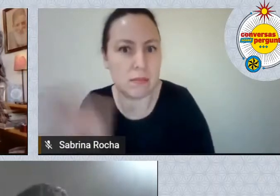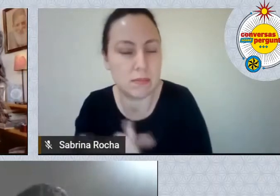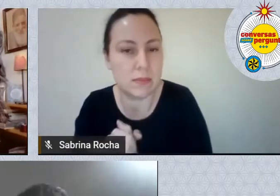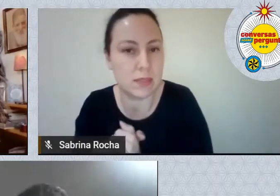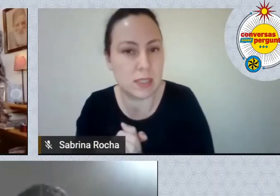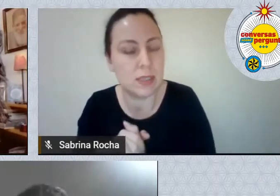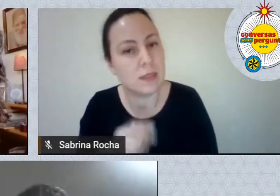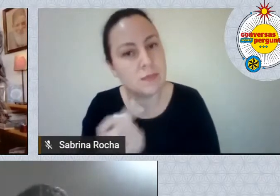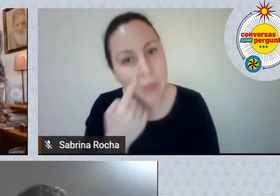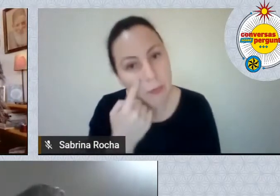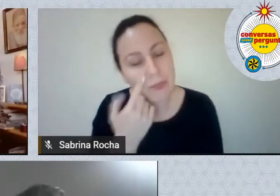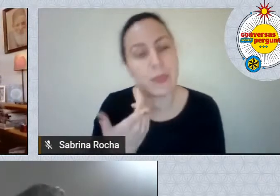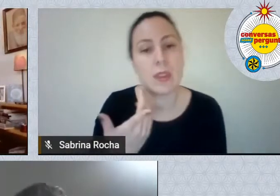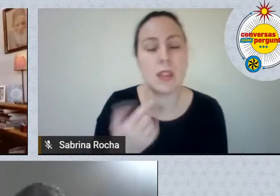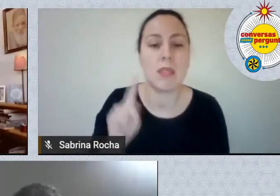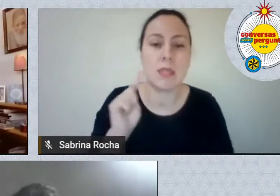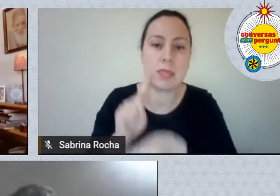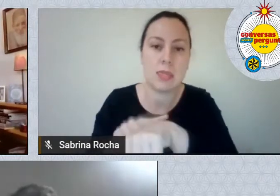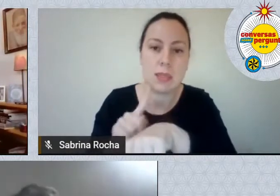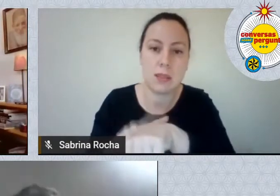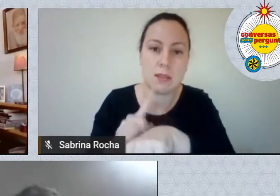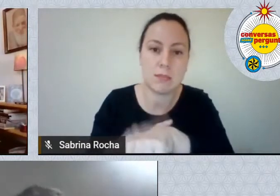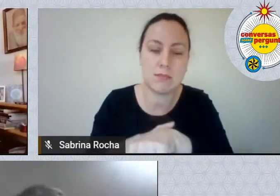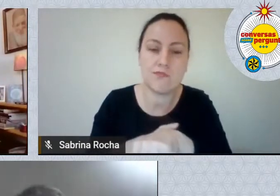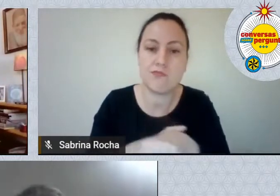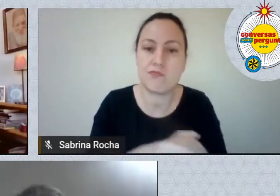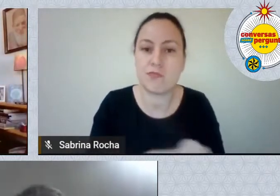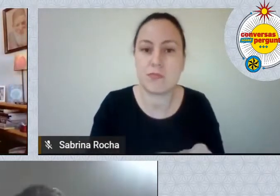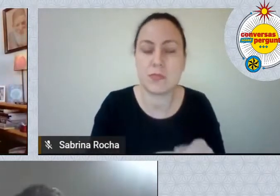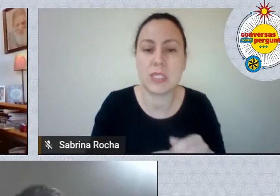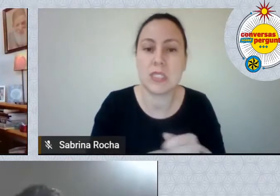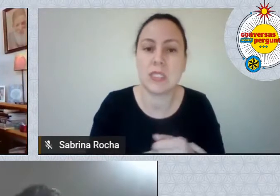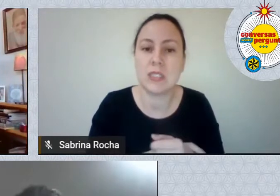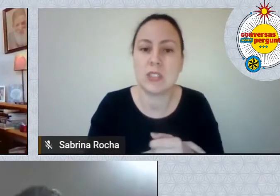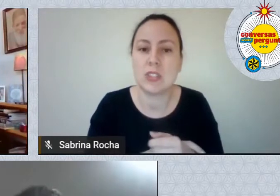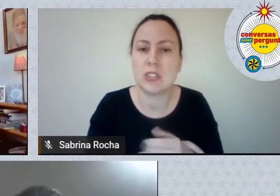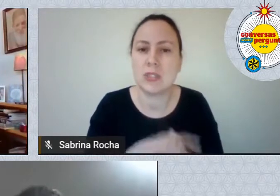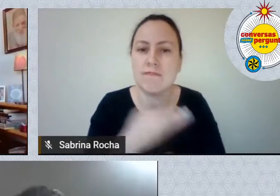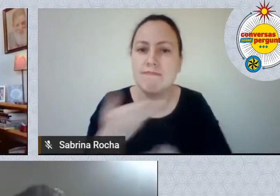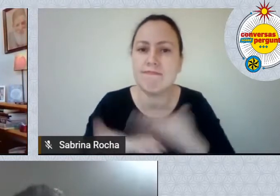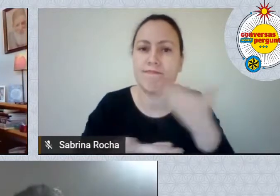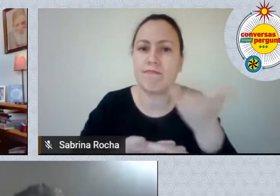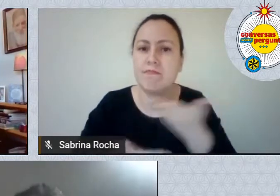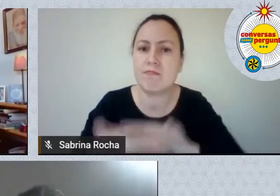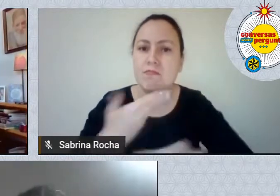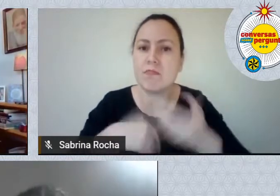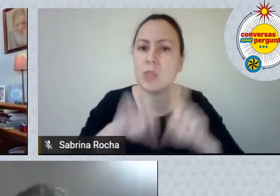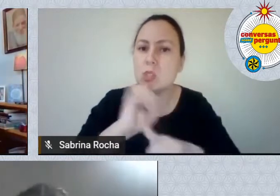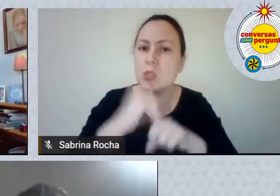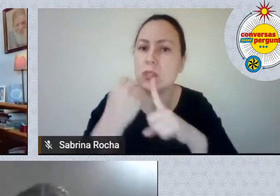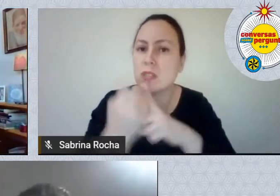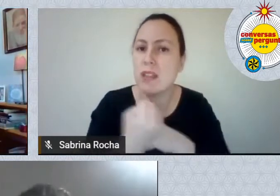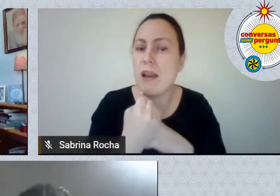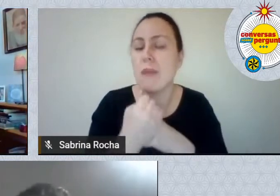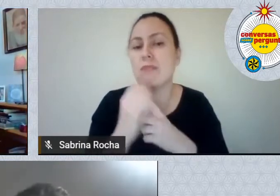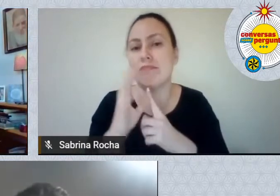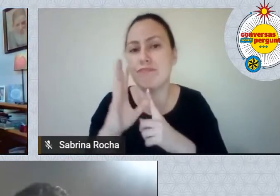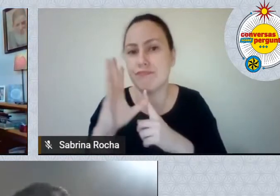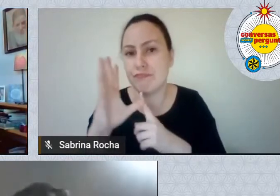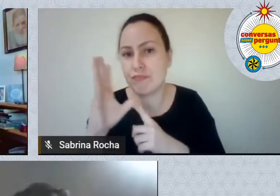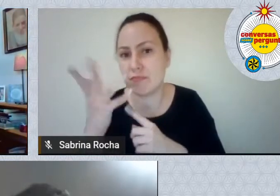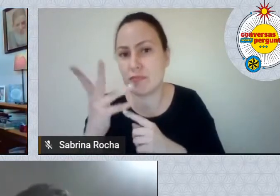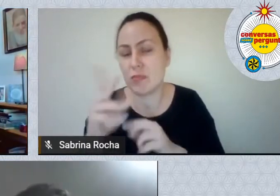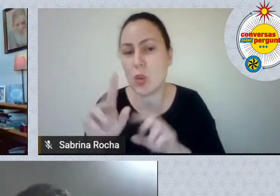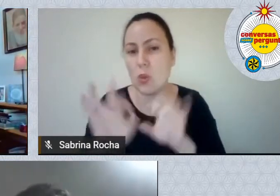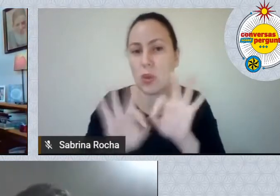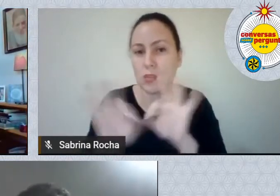ter aí um tempo de partilha social de afetos redefinidos. Acho